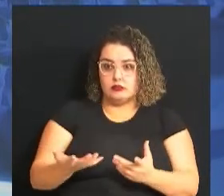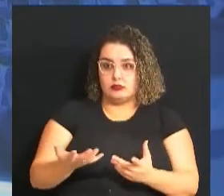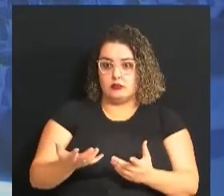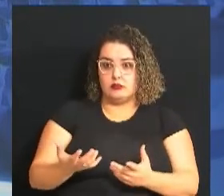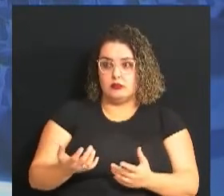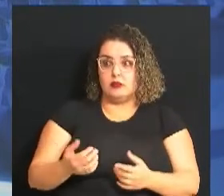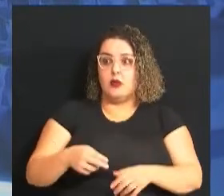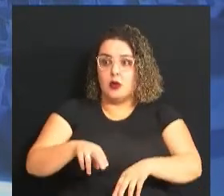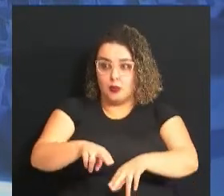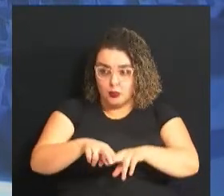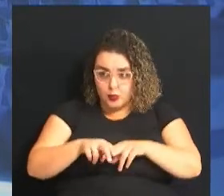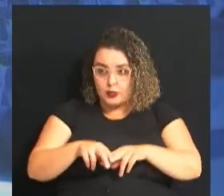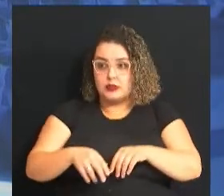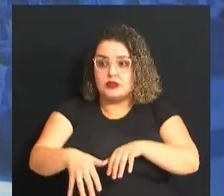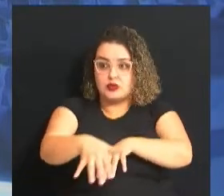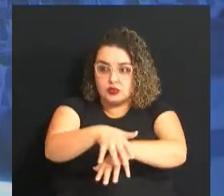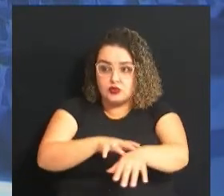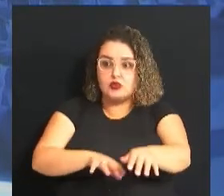se luvas.